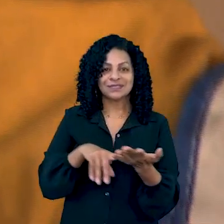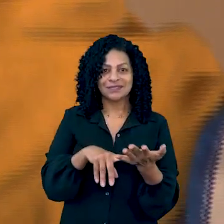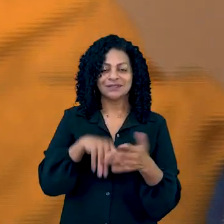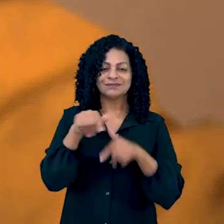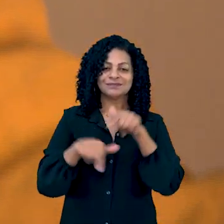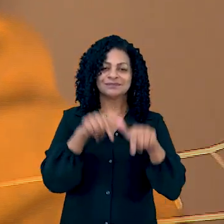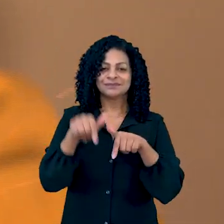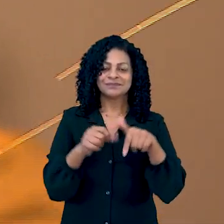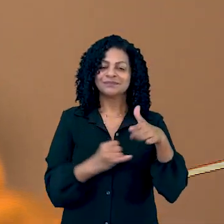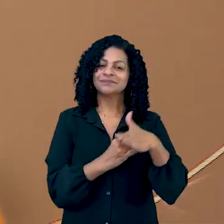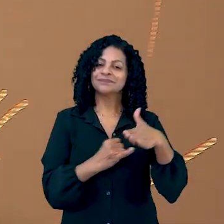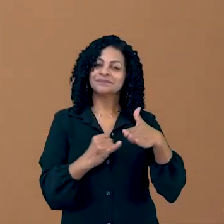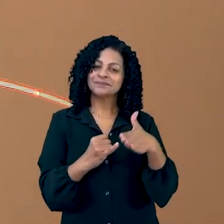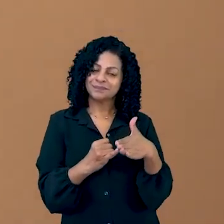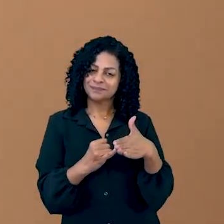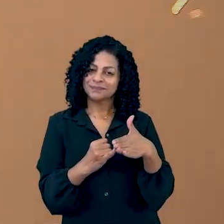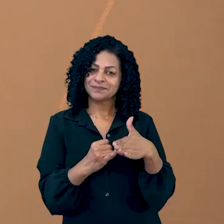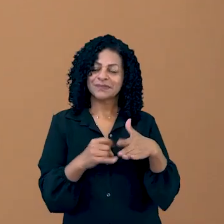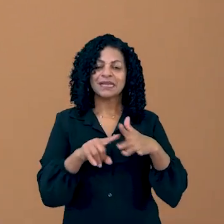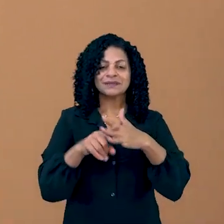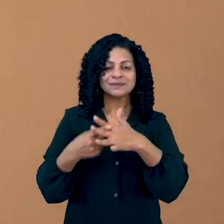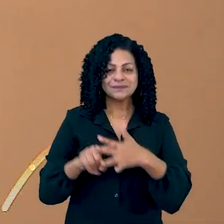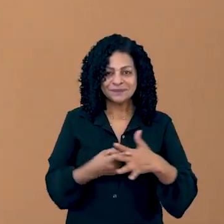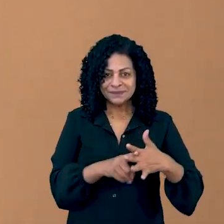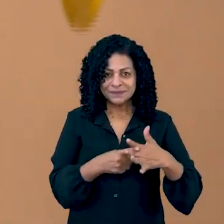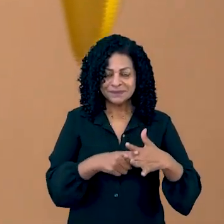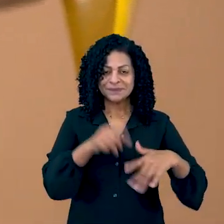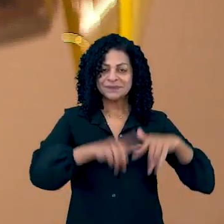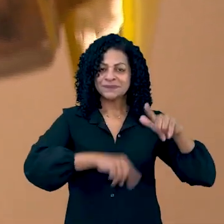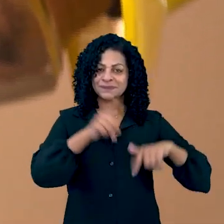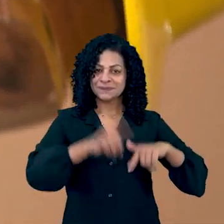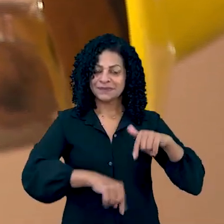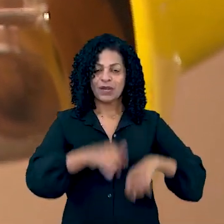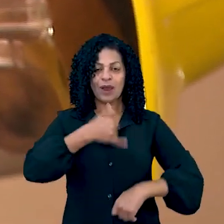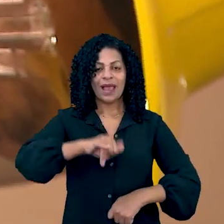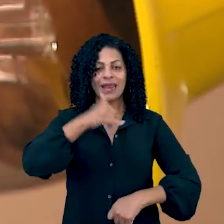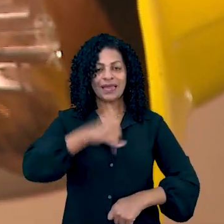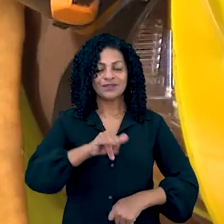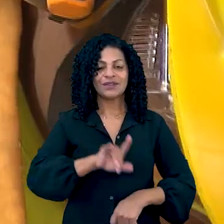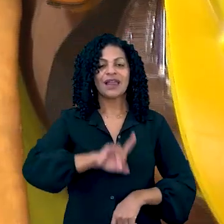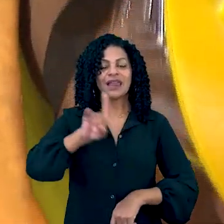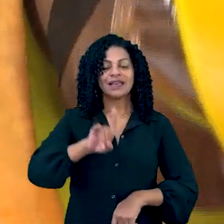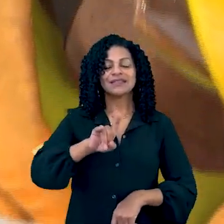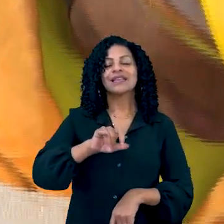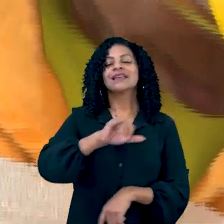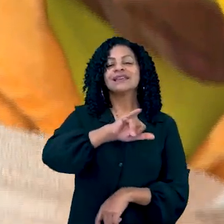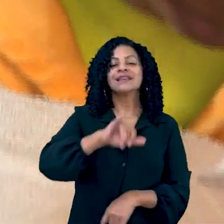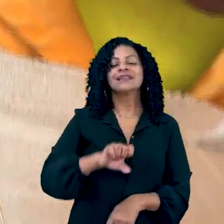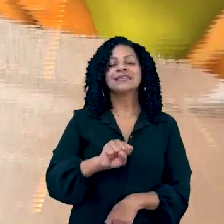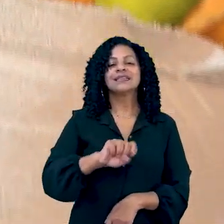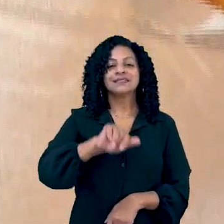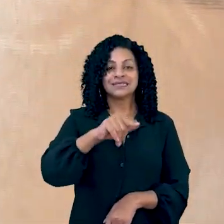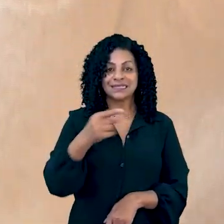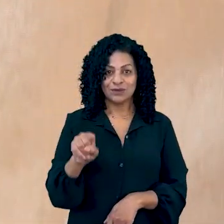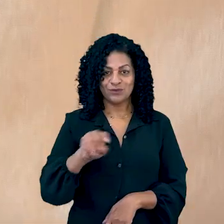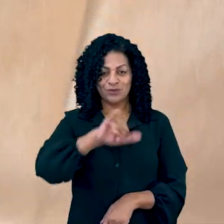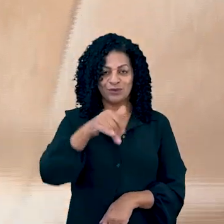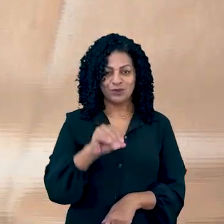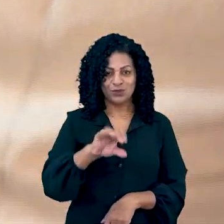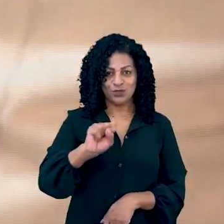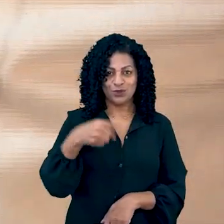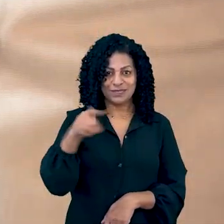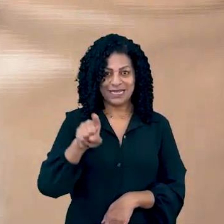dos Trabalhadores nas Indústrias Metalúrgicas, Mecânicas e de Material Elétrico de São José dos Campos, Jacareí, Caçapava, Santa